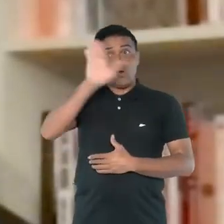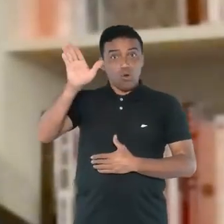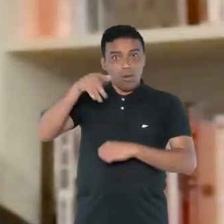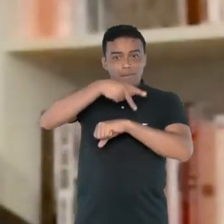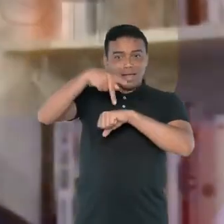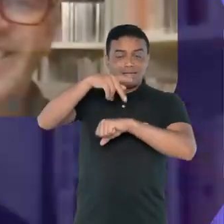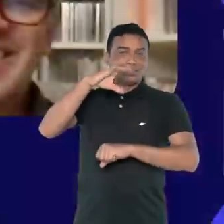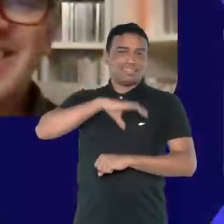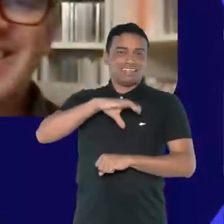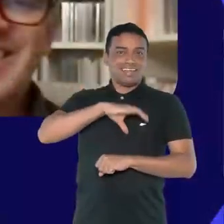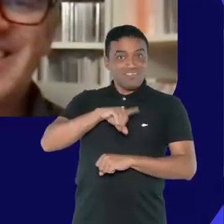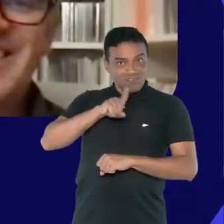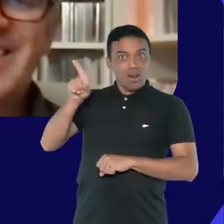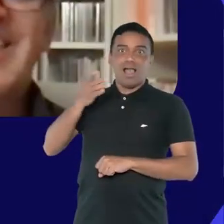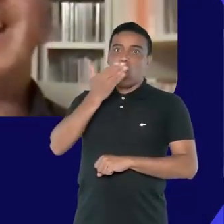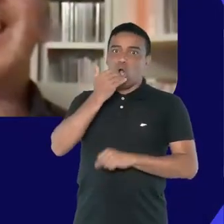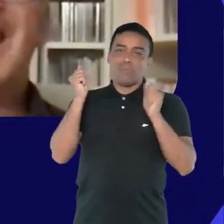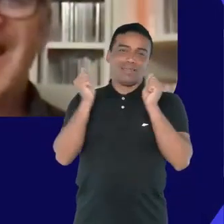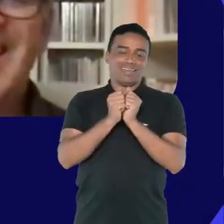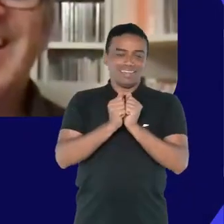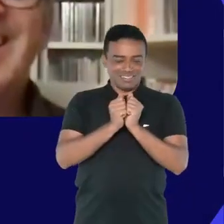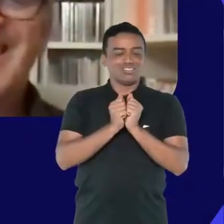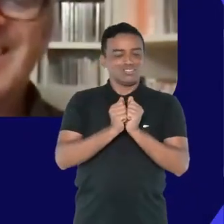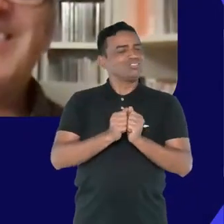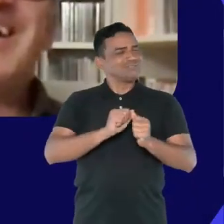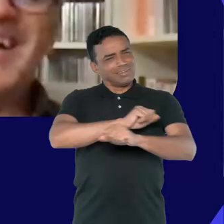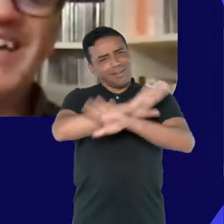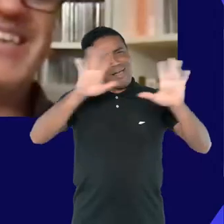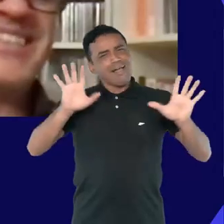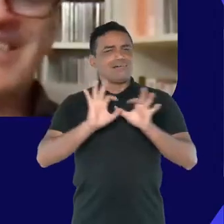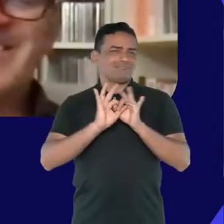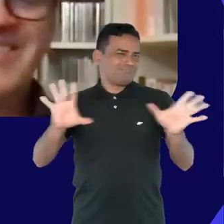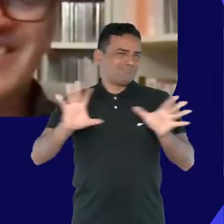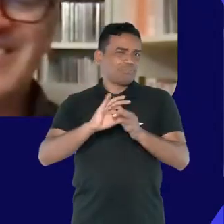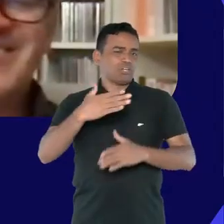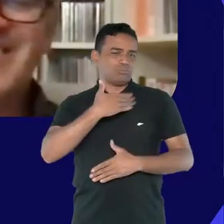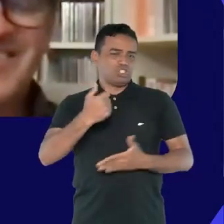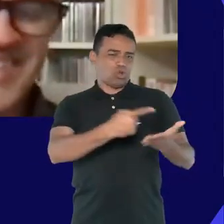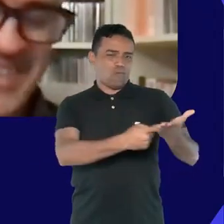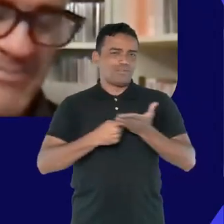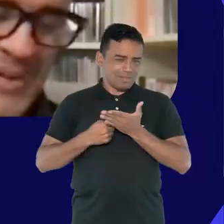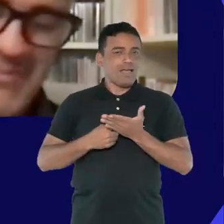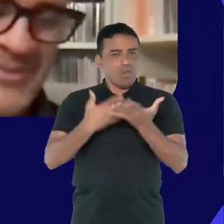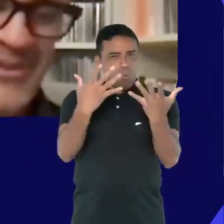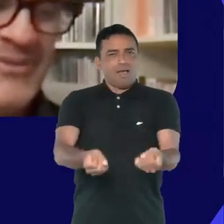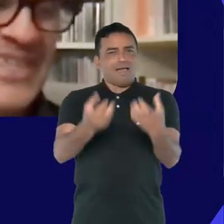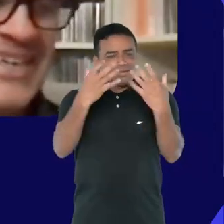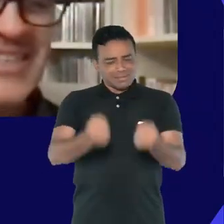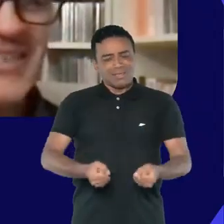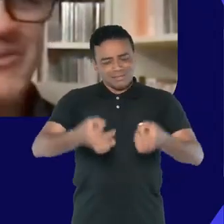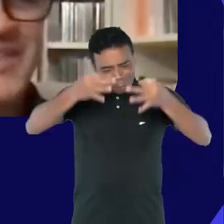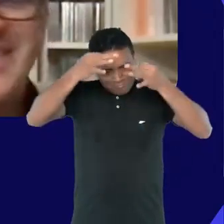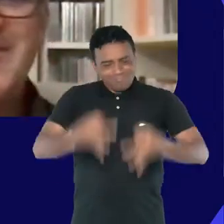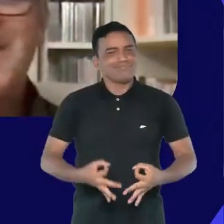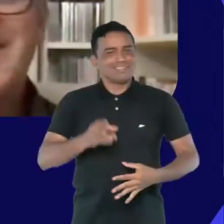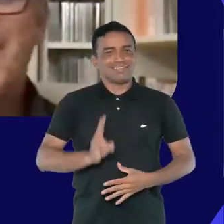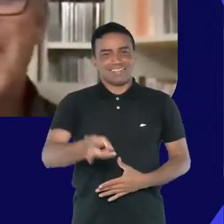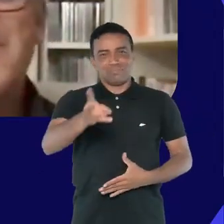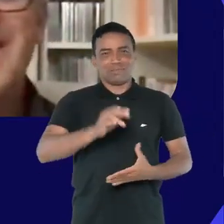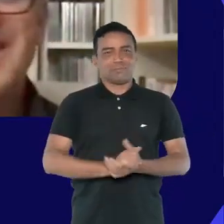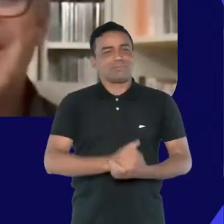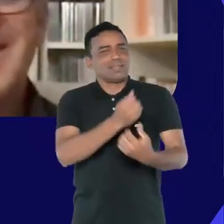2025 eu vou a Setúbal, a gente vai comer um choco frito lá também. Claro. Isso aí pode-me convidar que eu